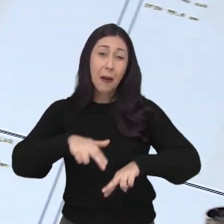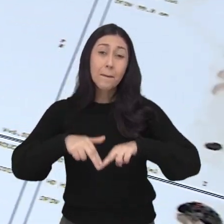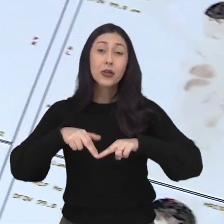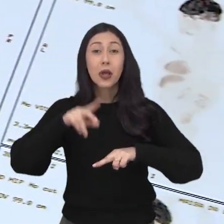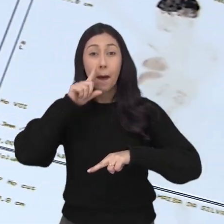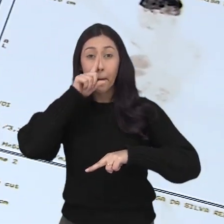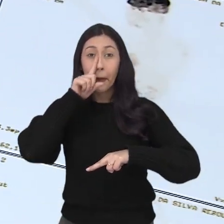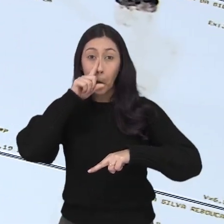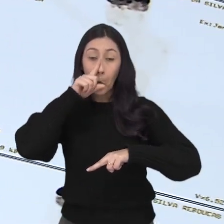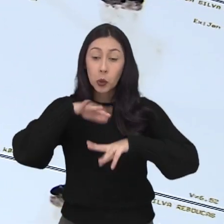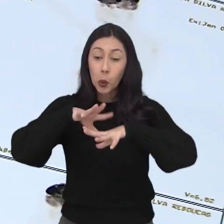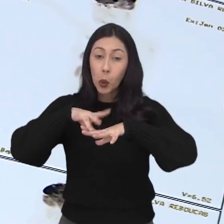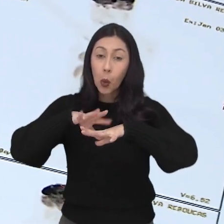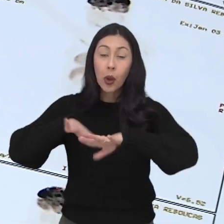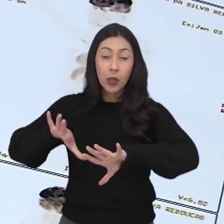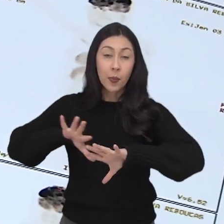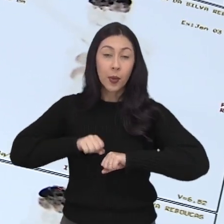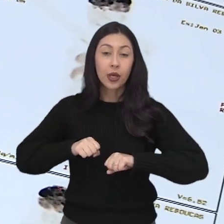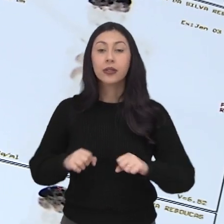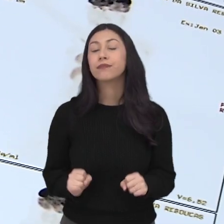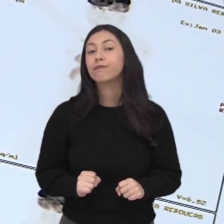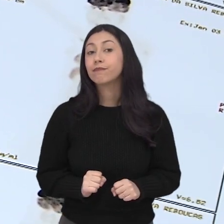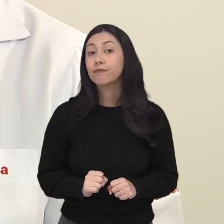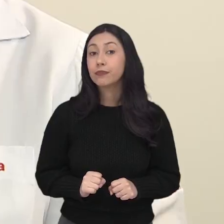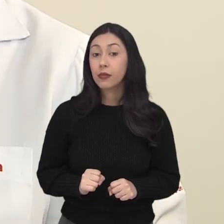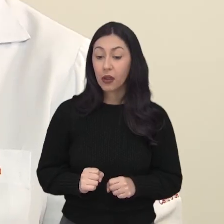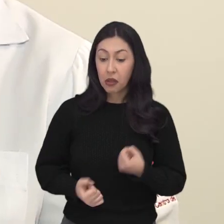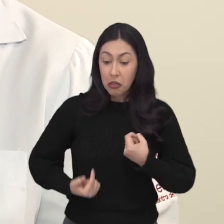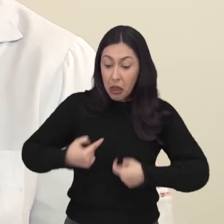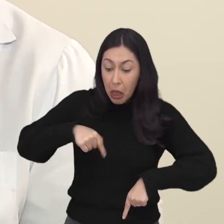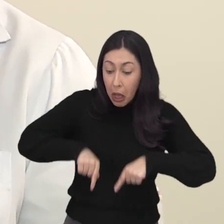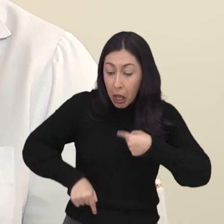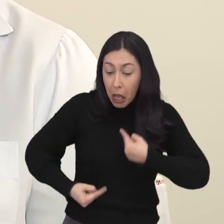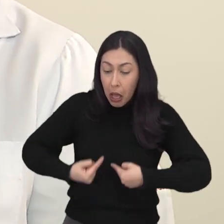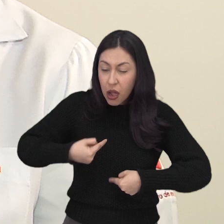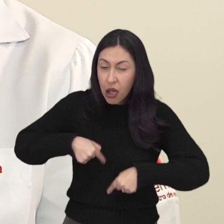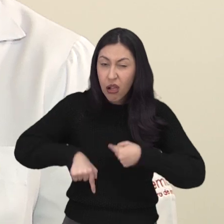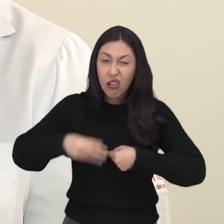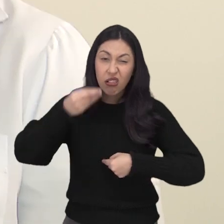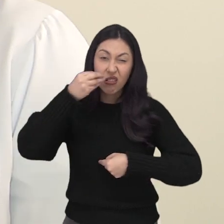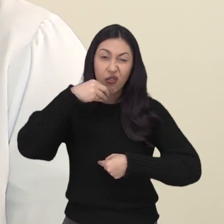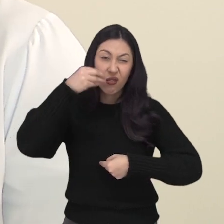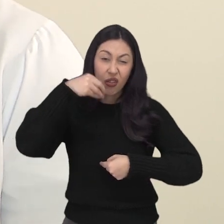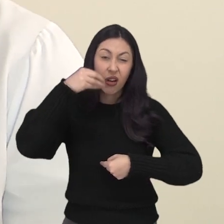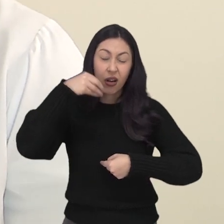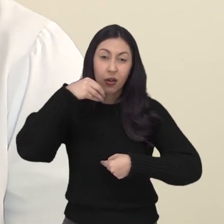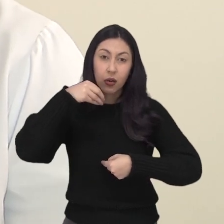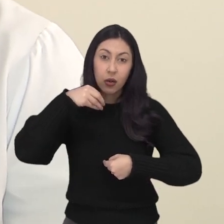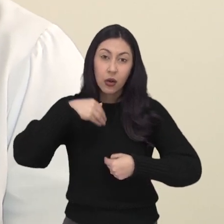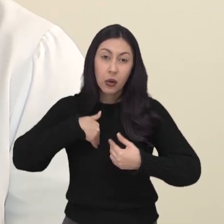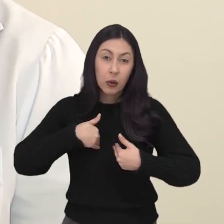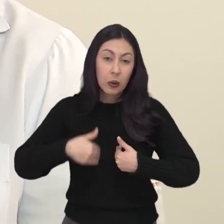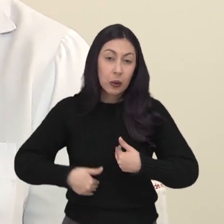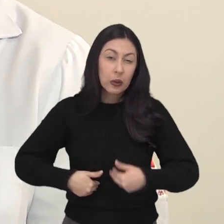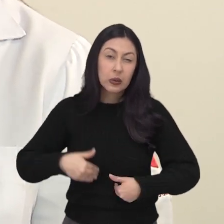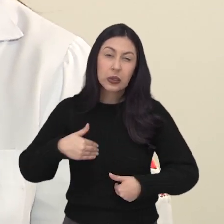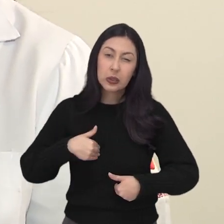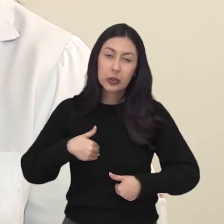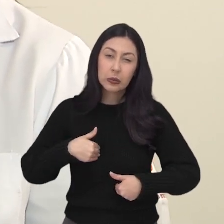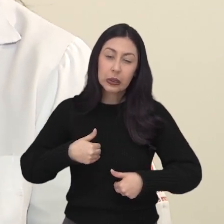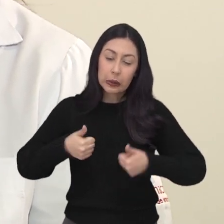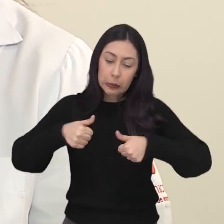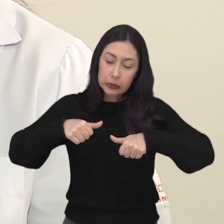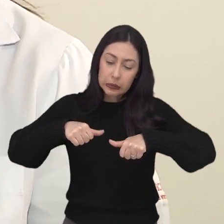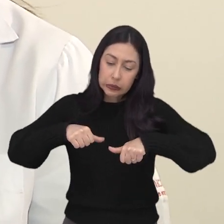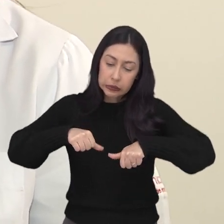pode ficar mais exposto a agentes externos. Como as células de defesa não estão tendo essa função adequada, ele fica